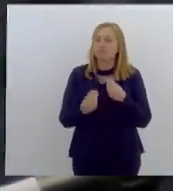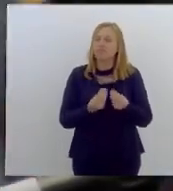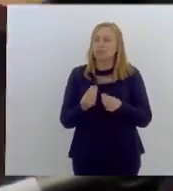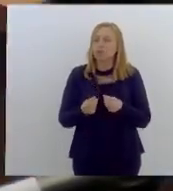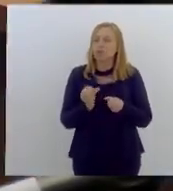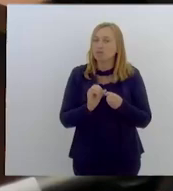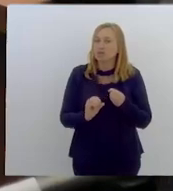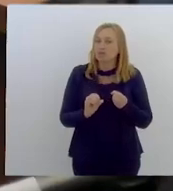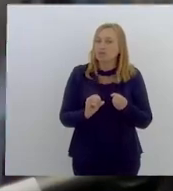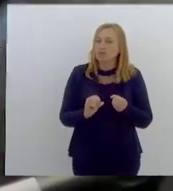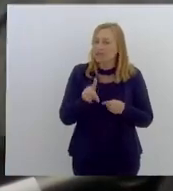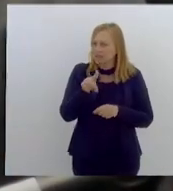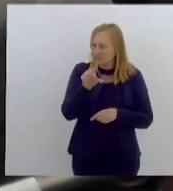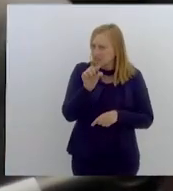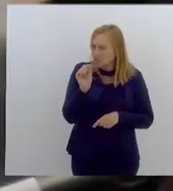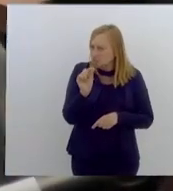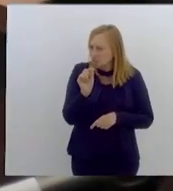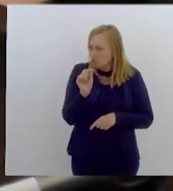fazer.